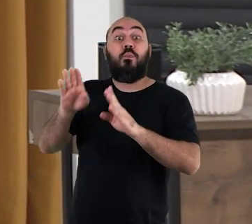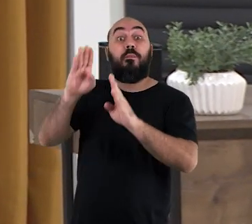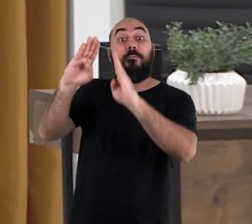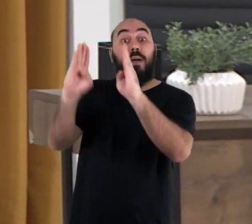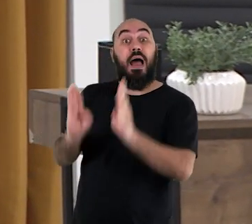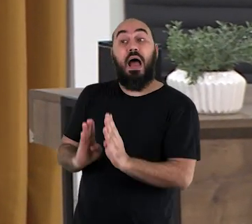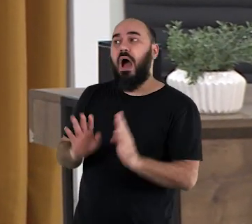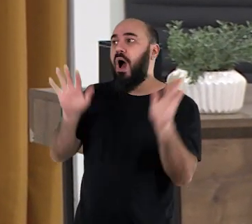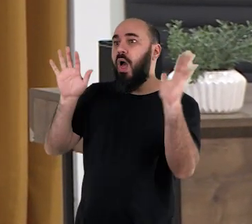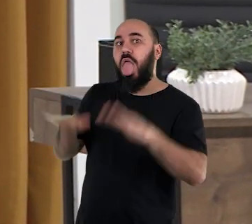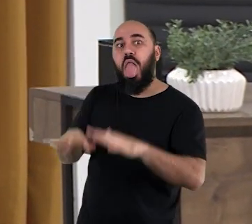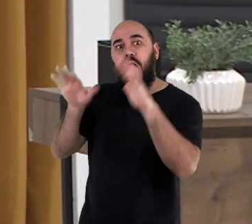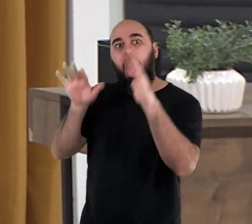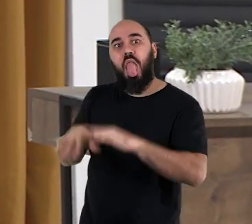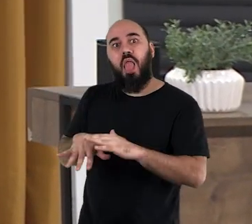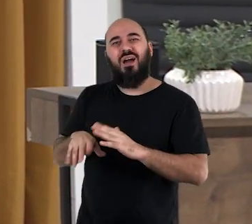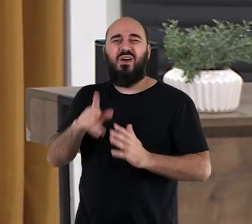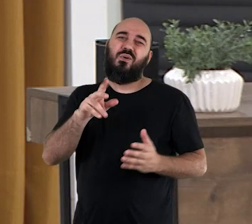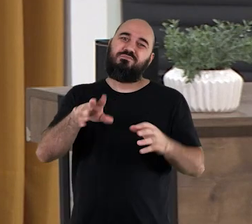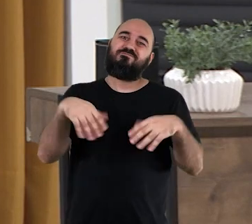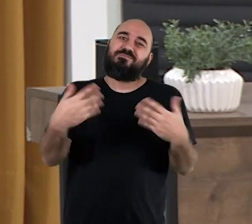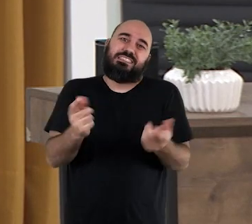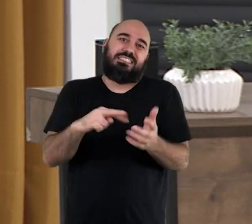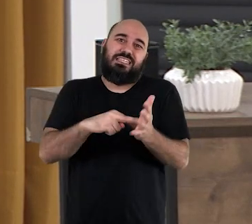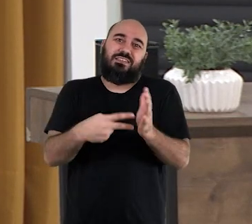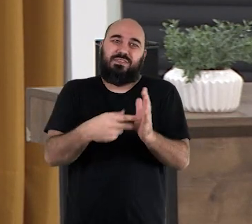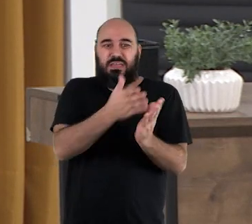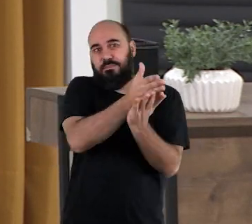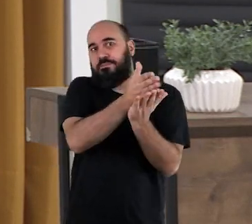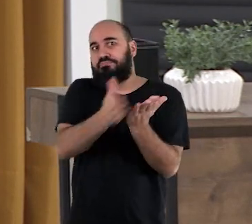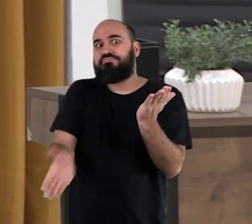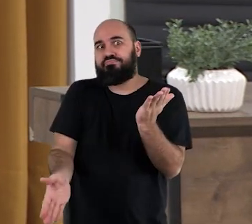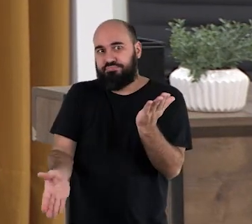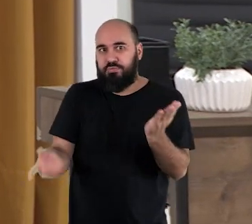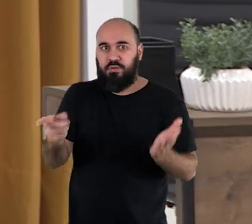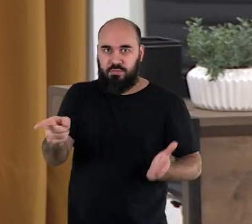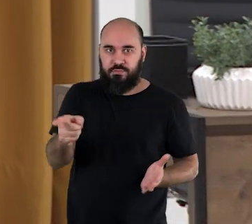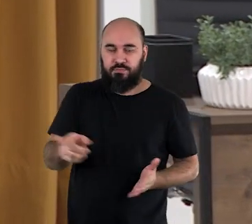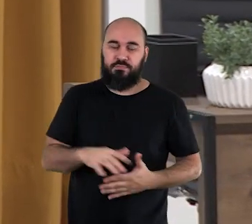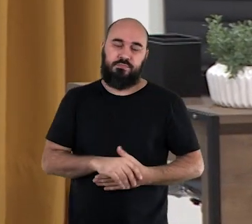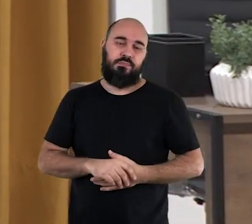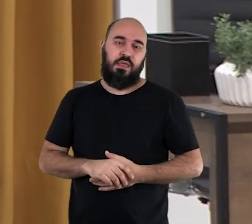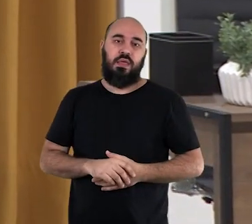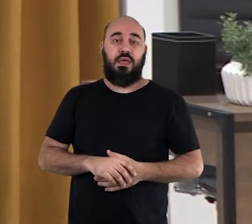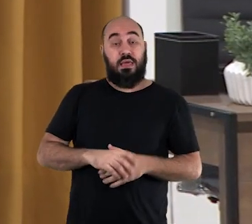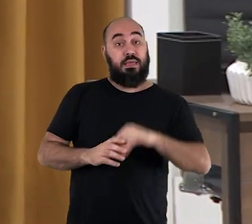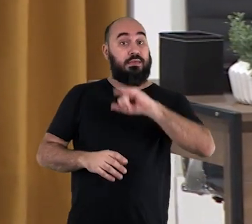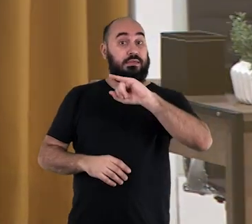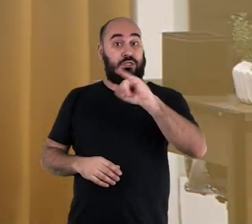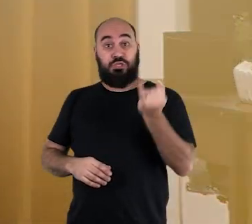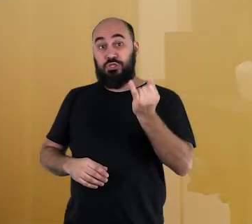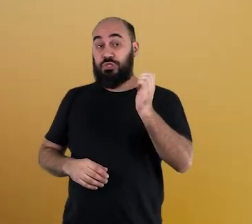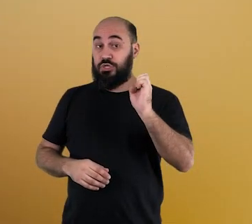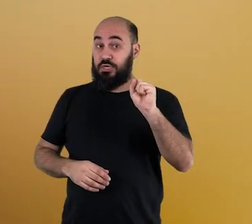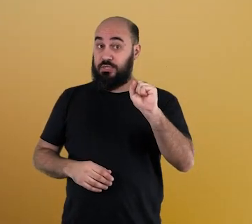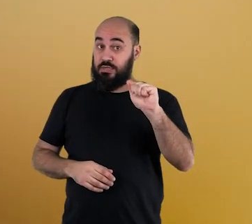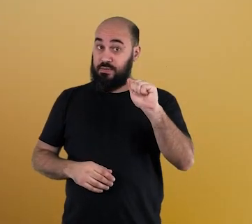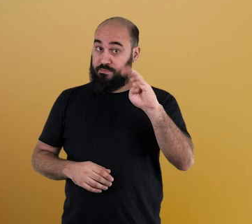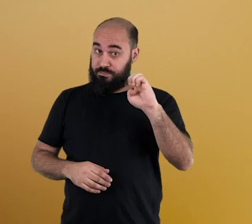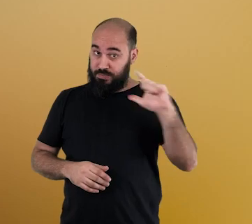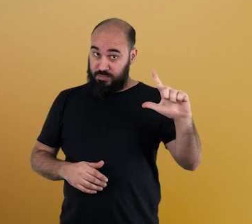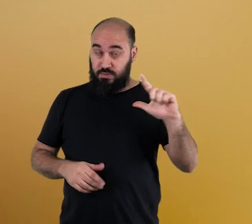de Deus. Quando a gente estuda a história bíblica, a gente vê que Jezabel era uma mulher extremamente